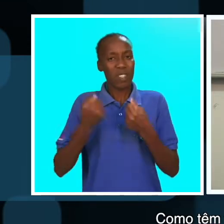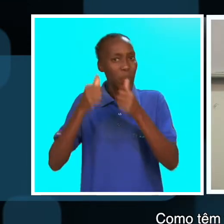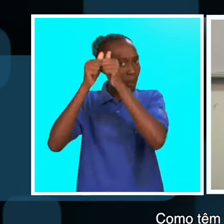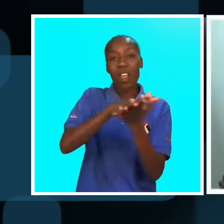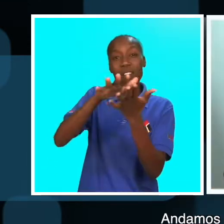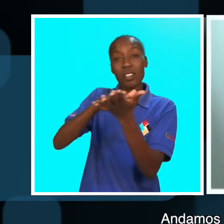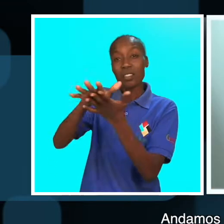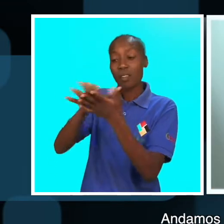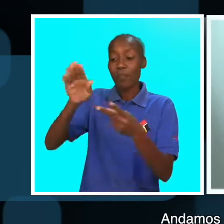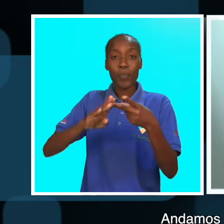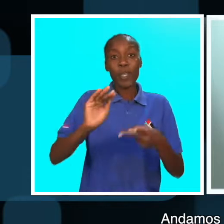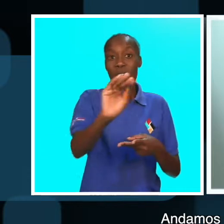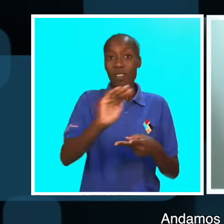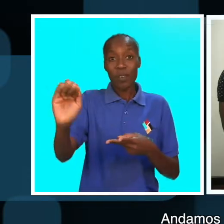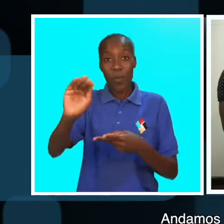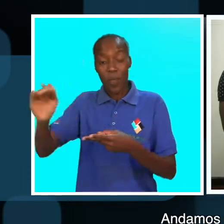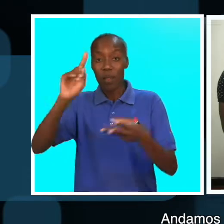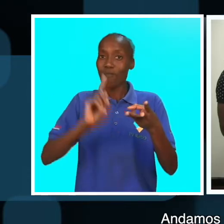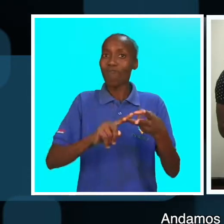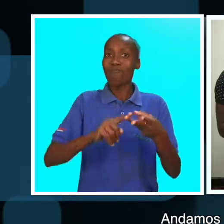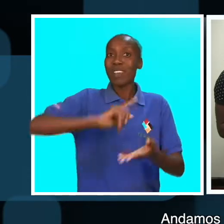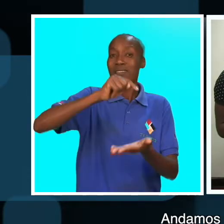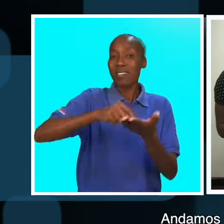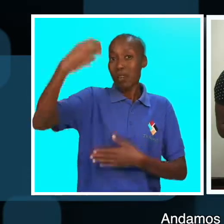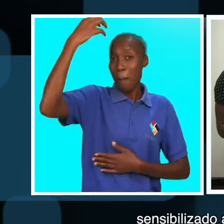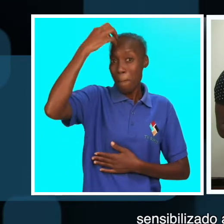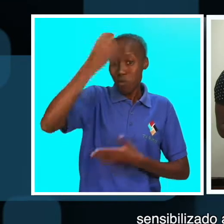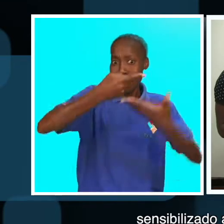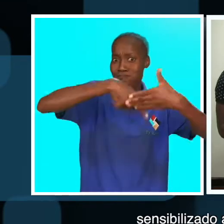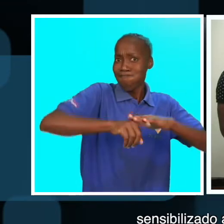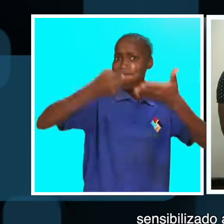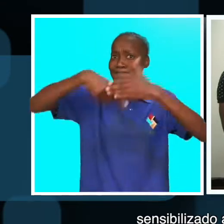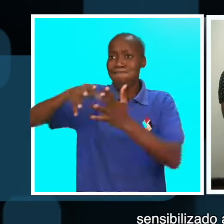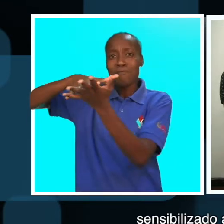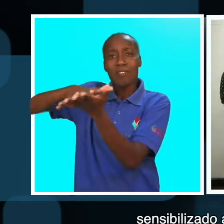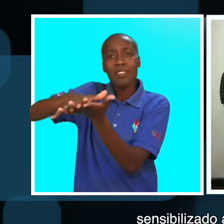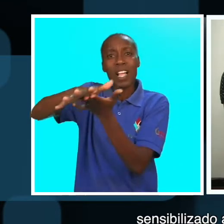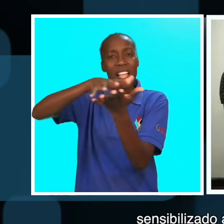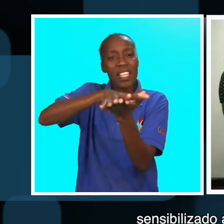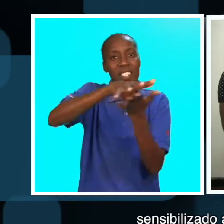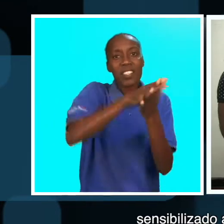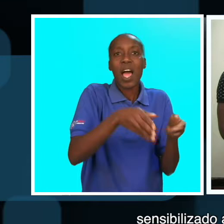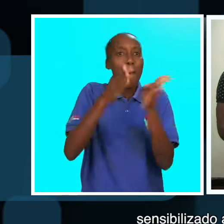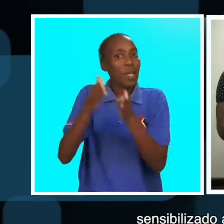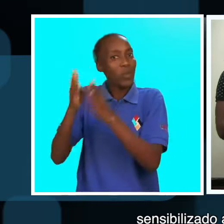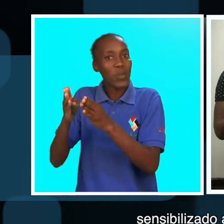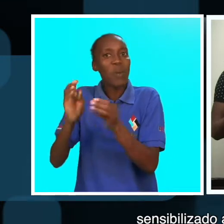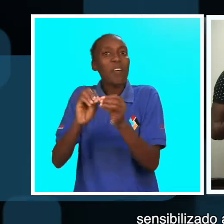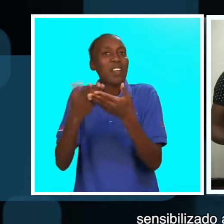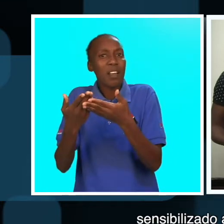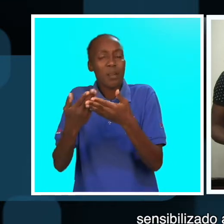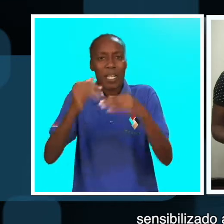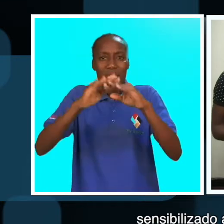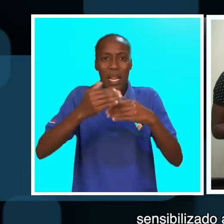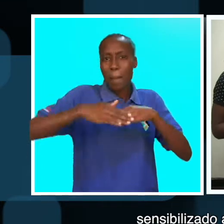de saúde mental? Andamos por várias comunidades aqui a nível da cidade de Maputo Sensibilizando as pessoas para serem mais